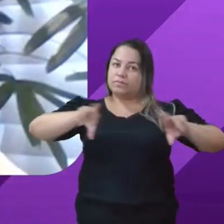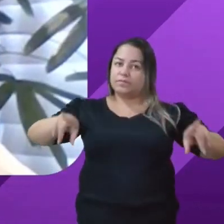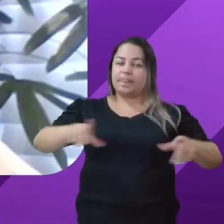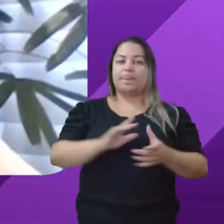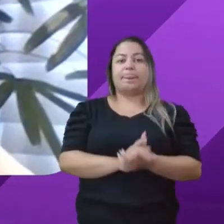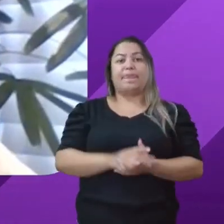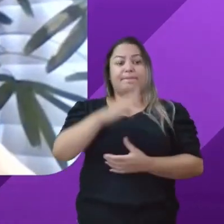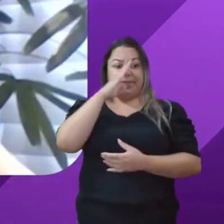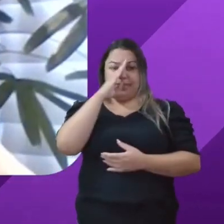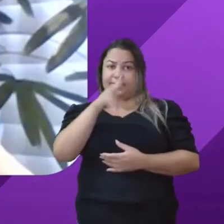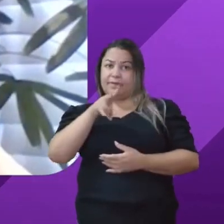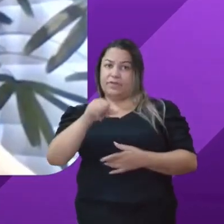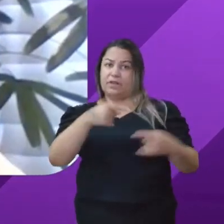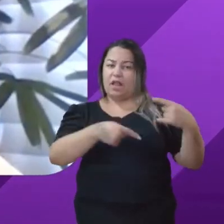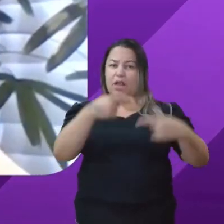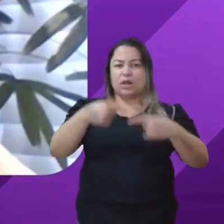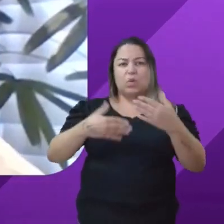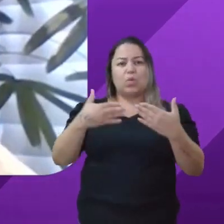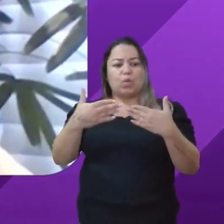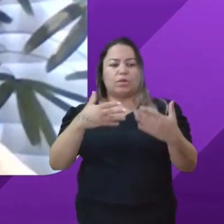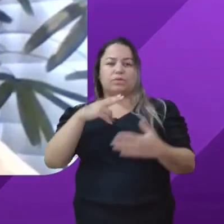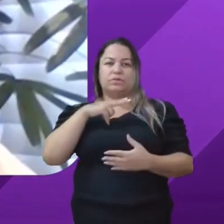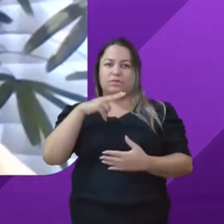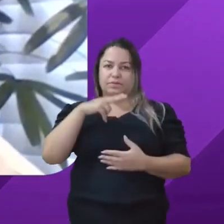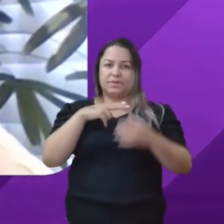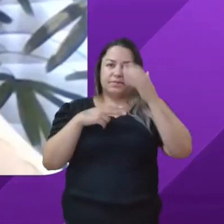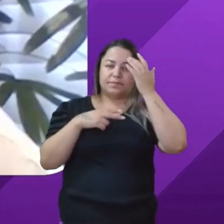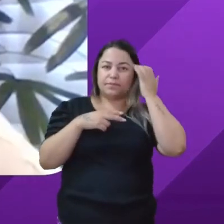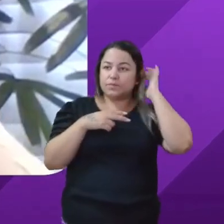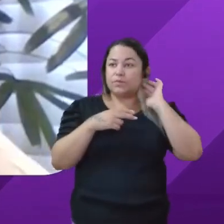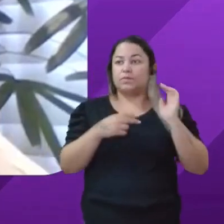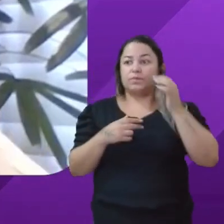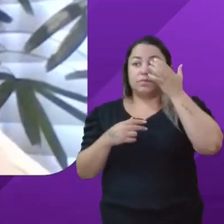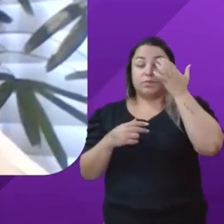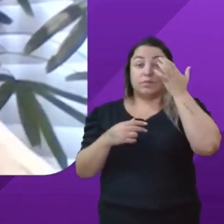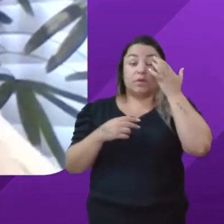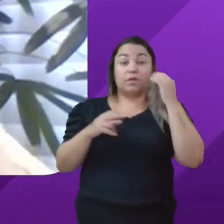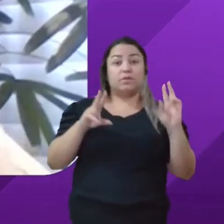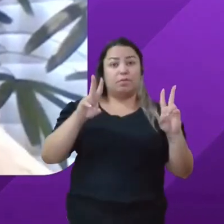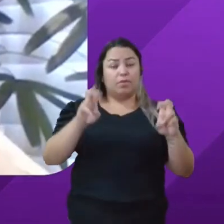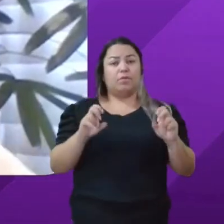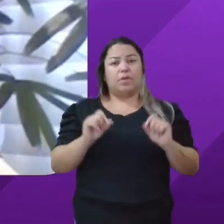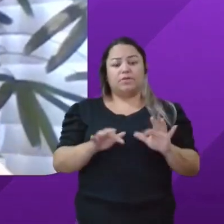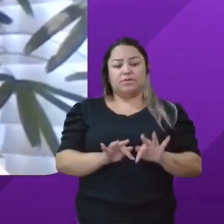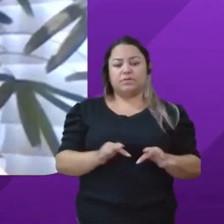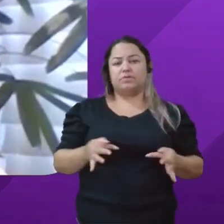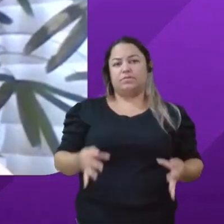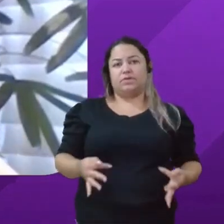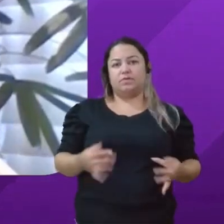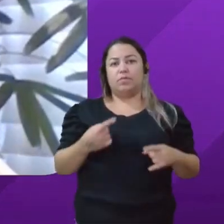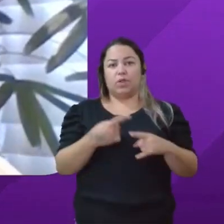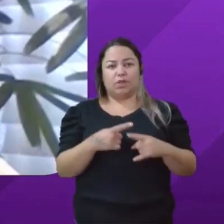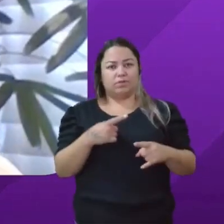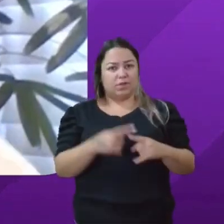principalmente quando a gente vai entrar nessa discussão do indivíduo, do contribuinte. Em termos um pouco mais simples aqui, porque o direito